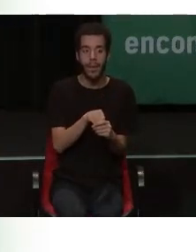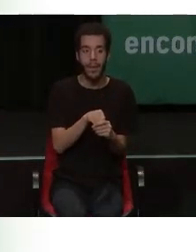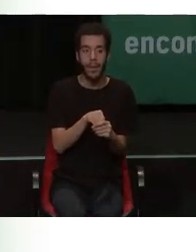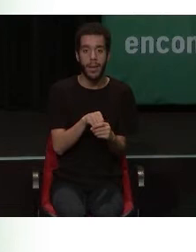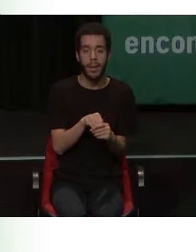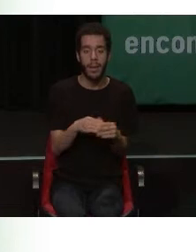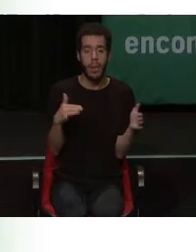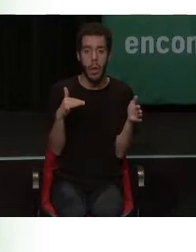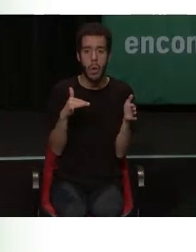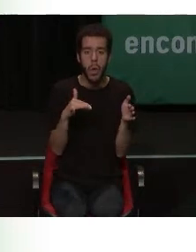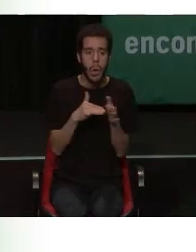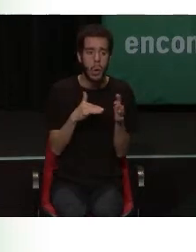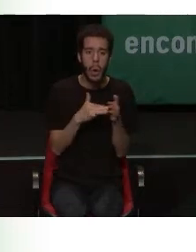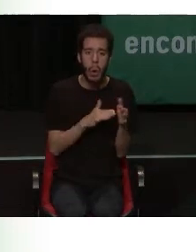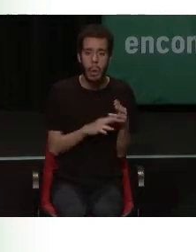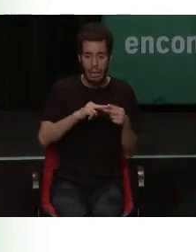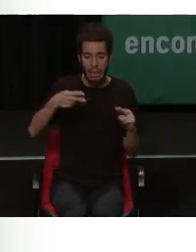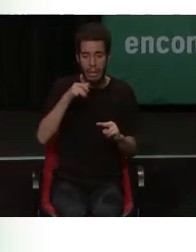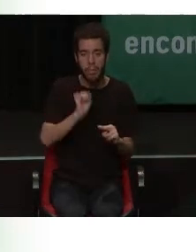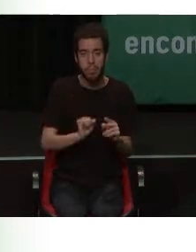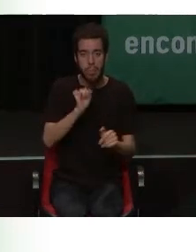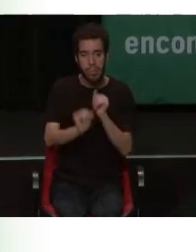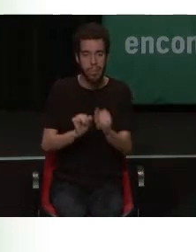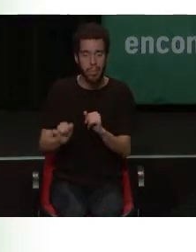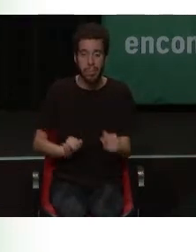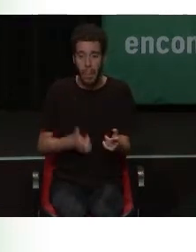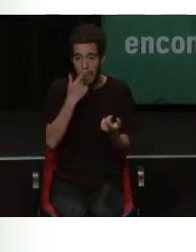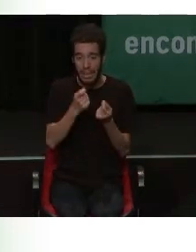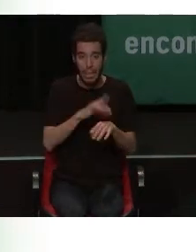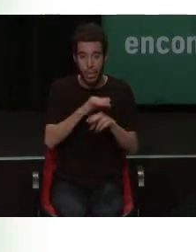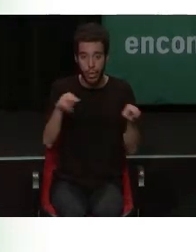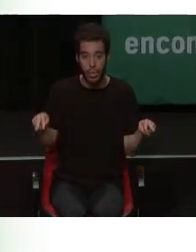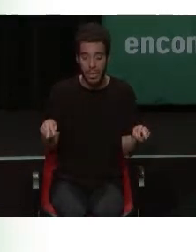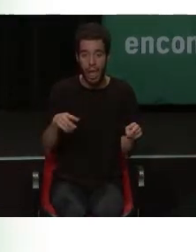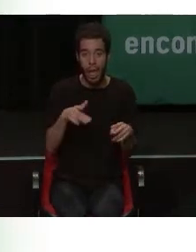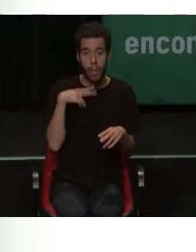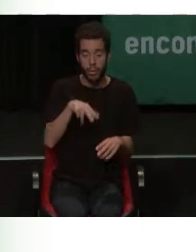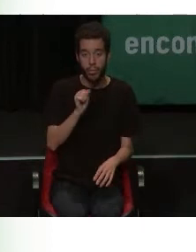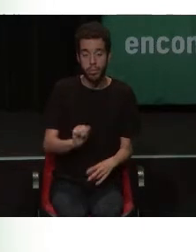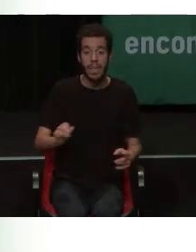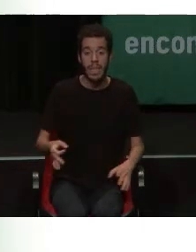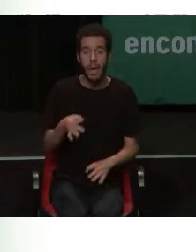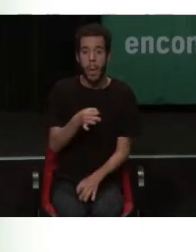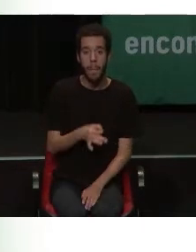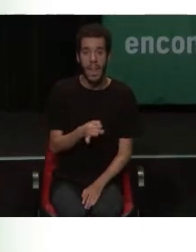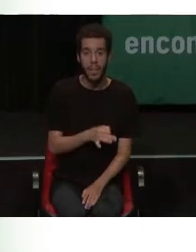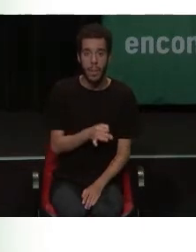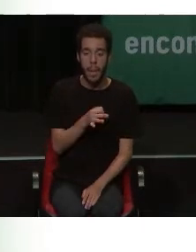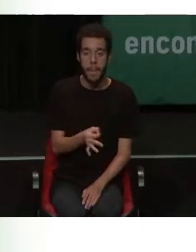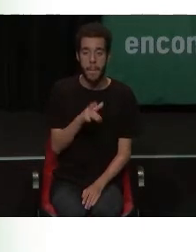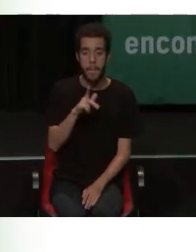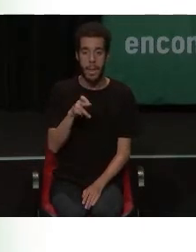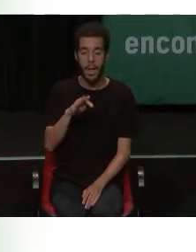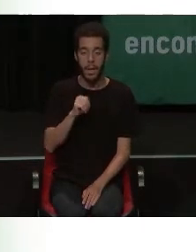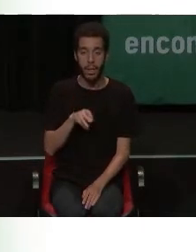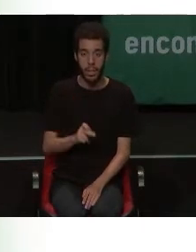tem um código genético semelhante às Klebsielas que estão nos hospitais portugueses, e o plasmídio não é exatamente semelhante a